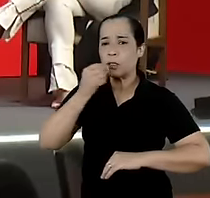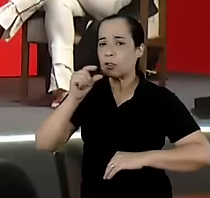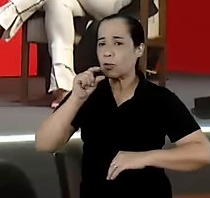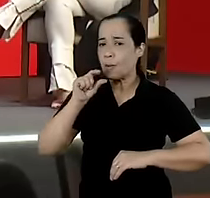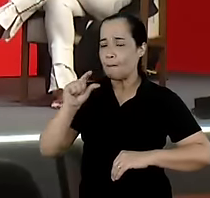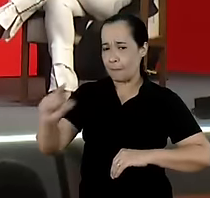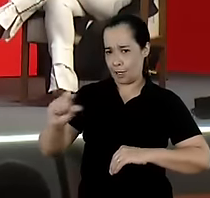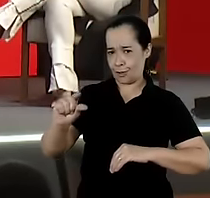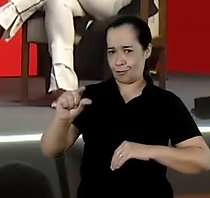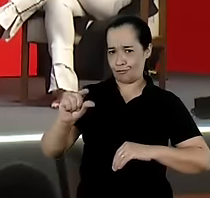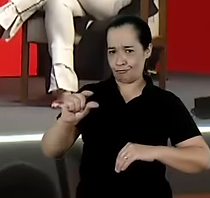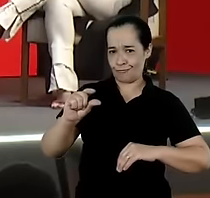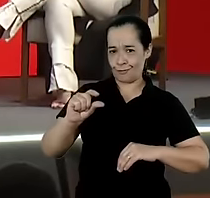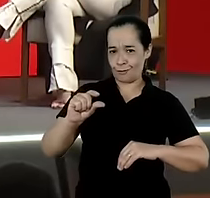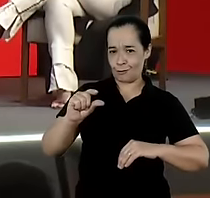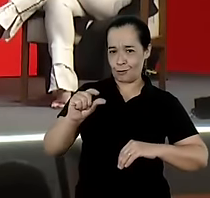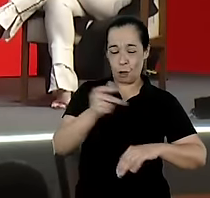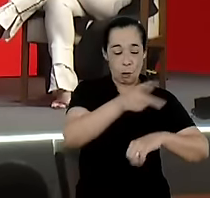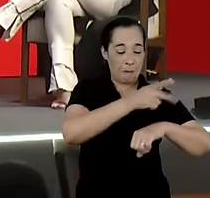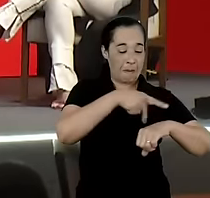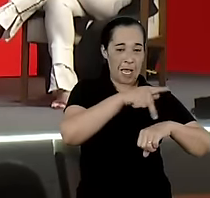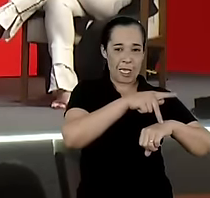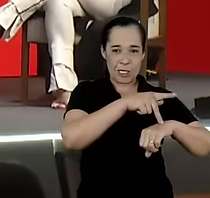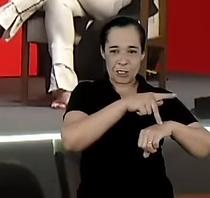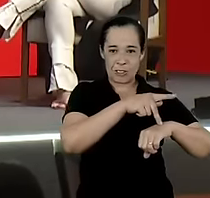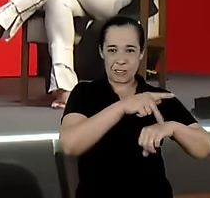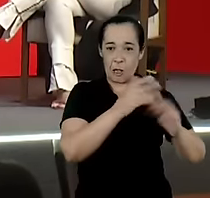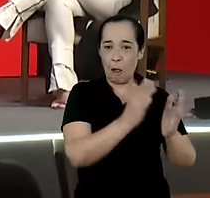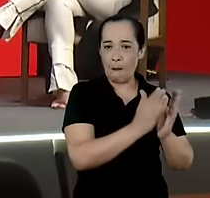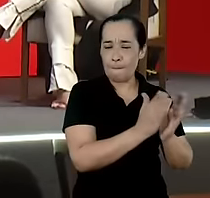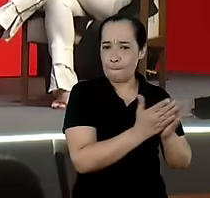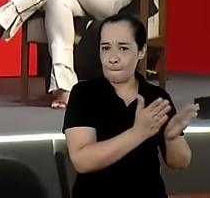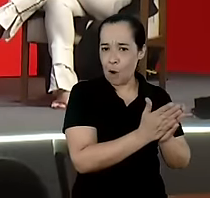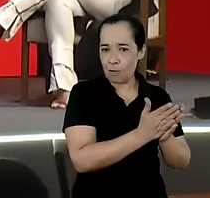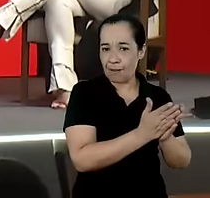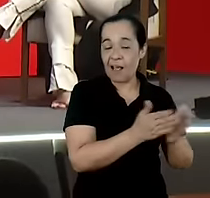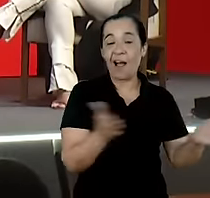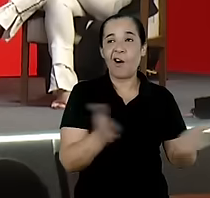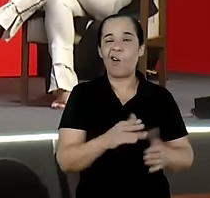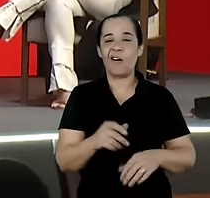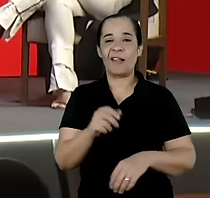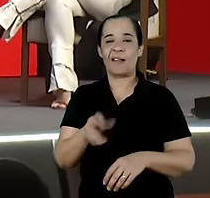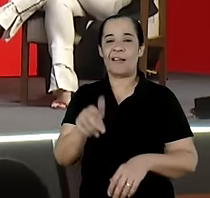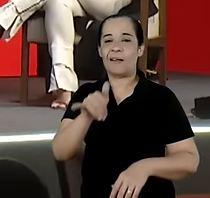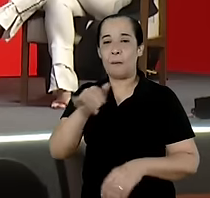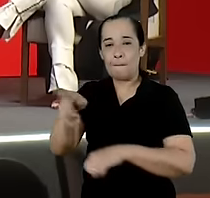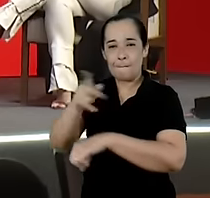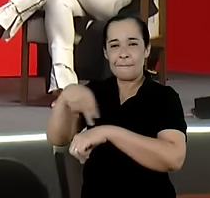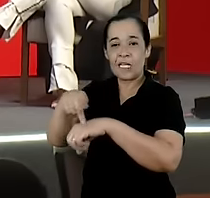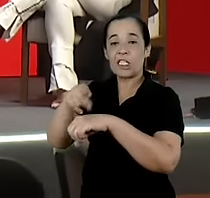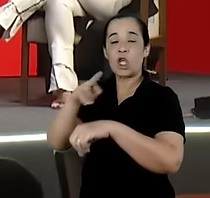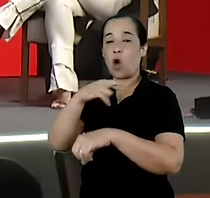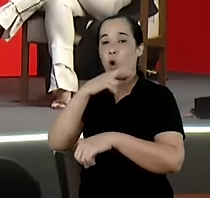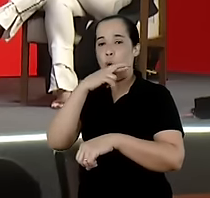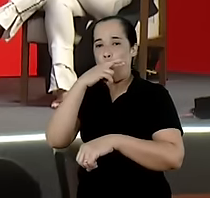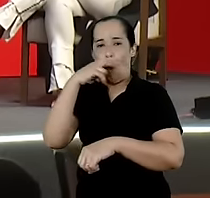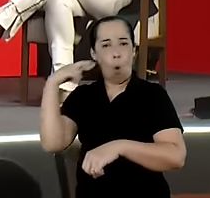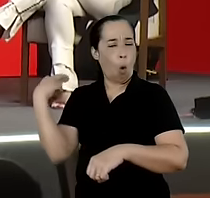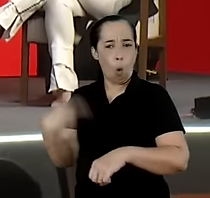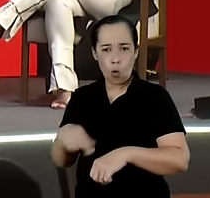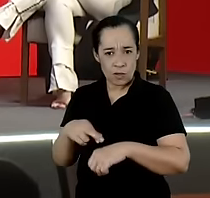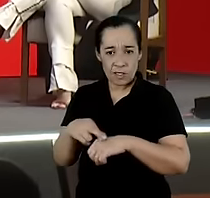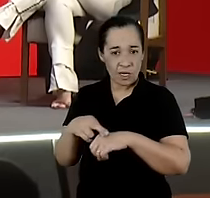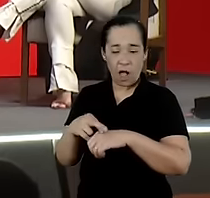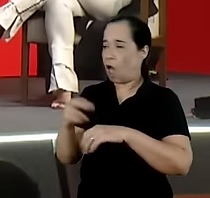investir né Por exemplo Rússia não é mais investível tem muita gente que não investe eh eh